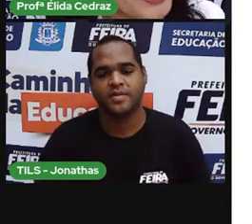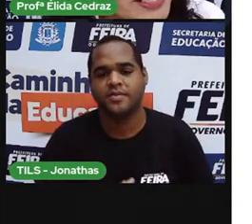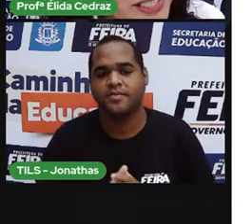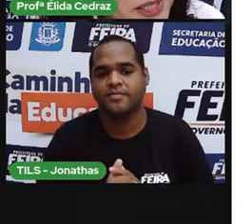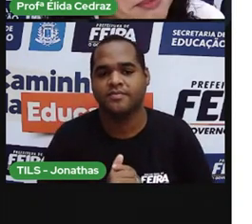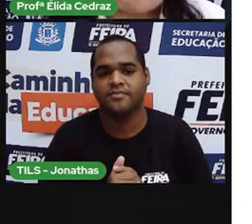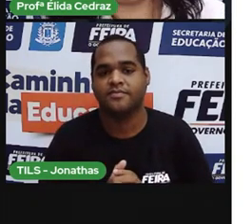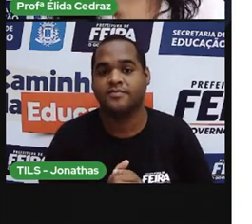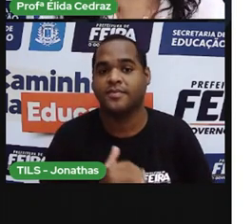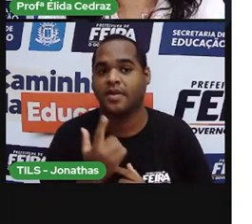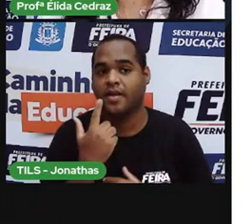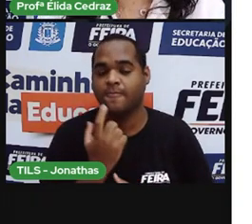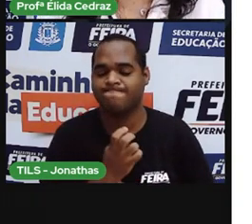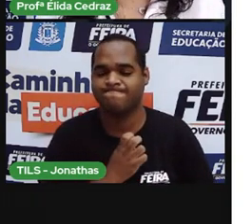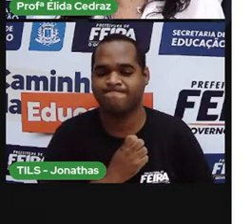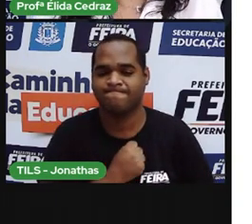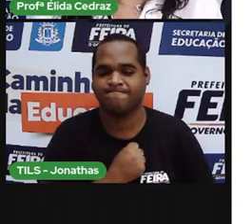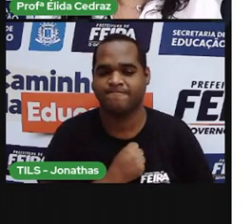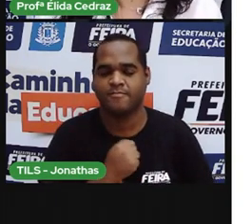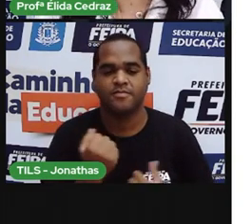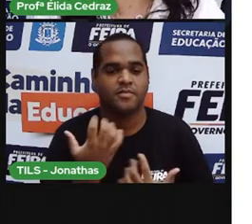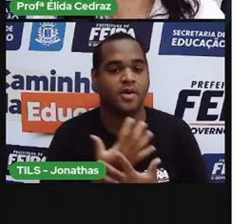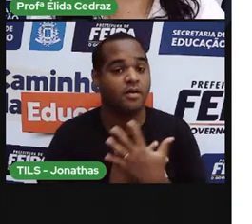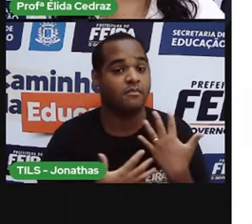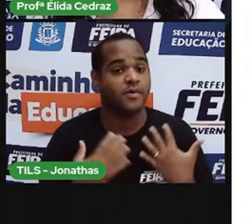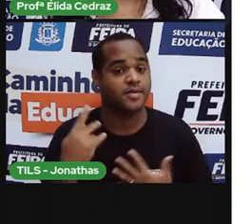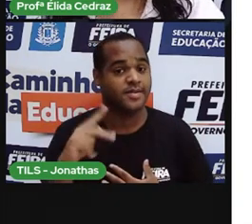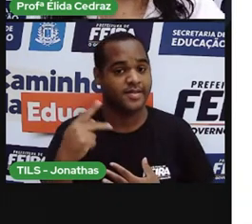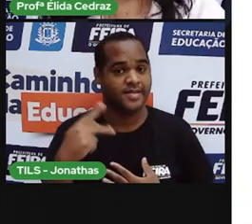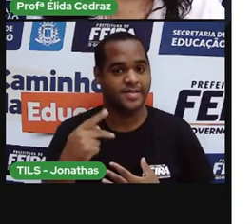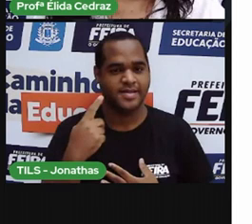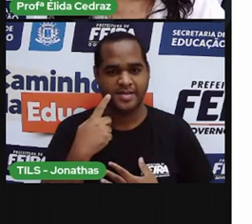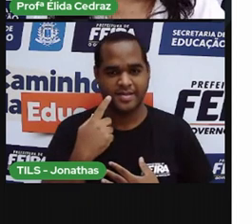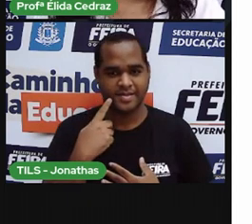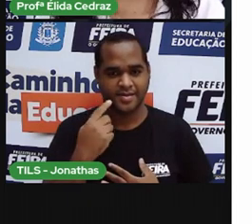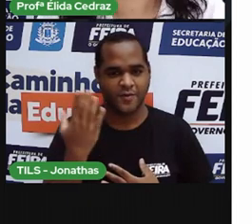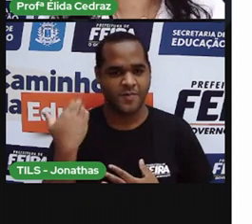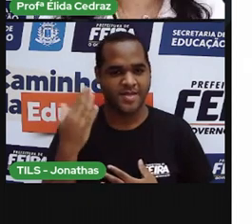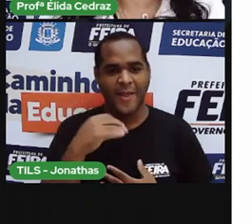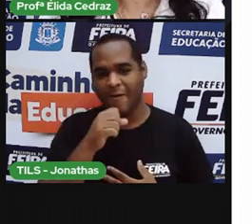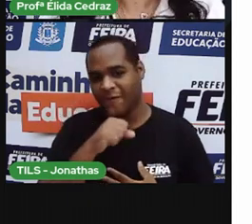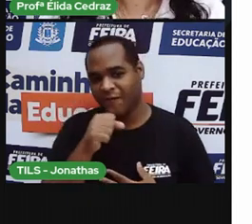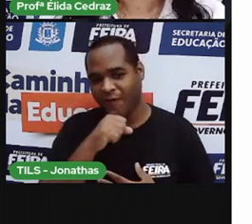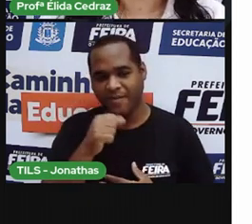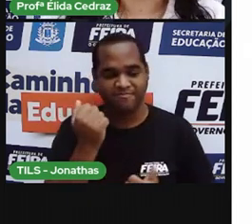Eu amo essa música. A minha avó cantava para mim quando eu era pequena.